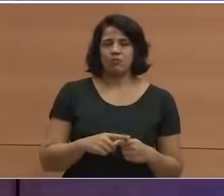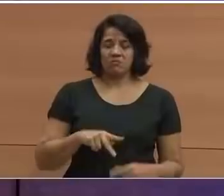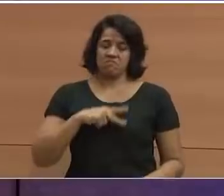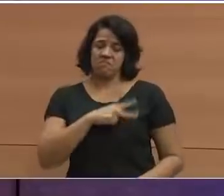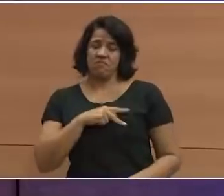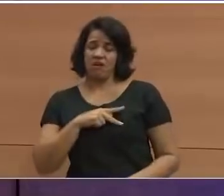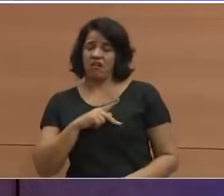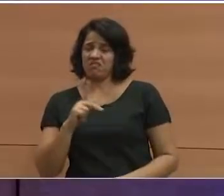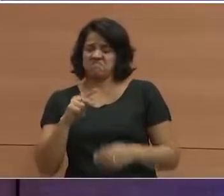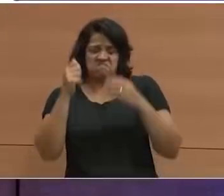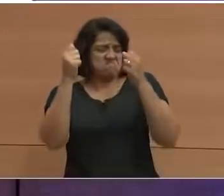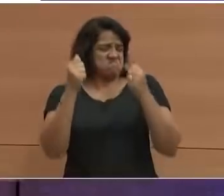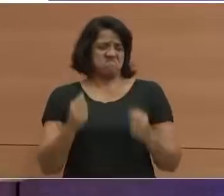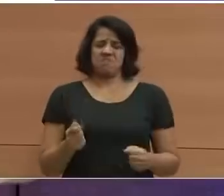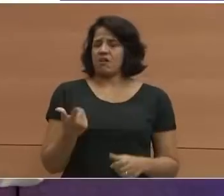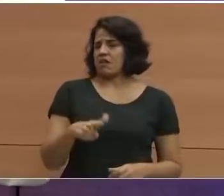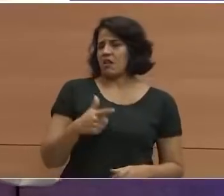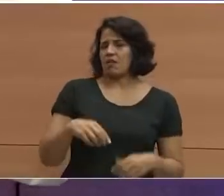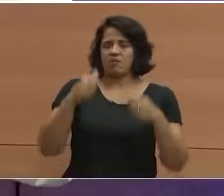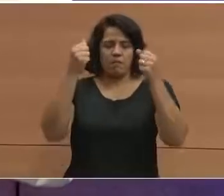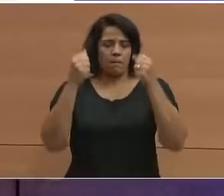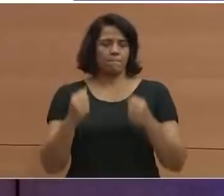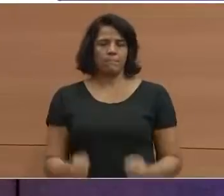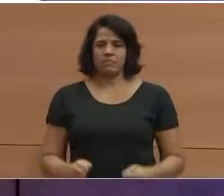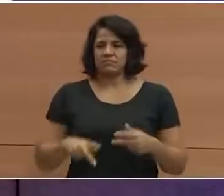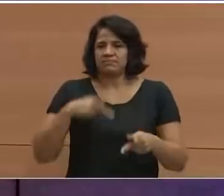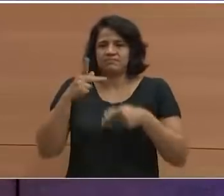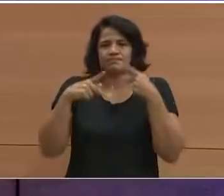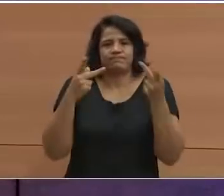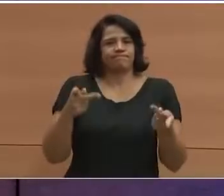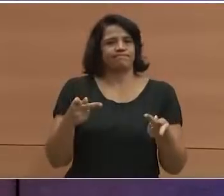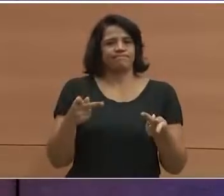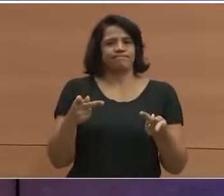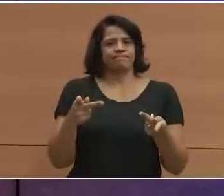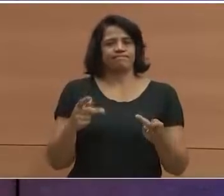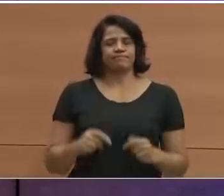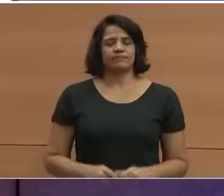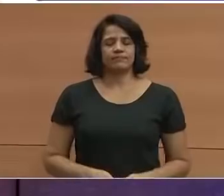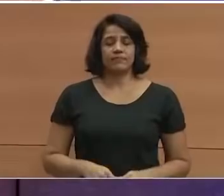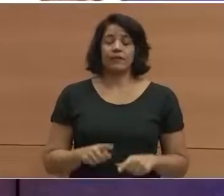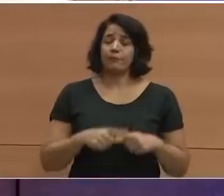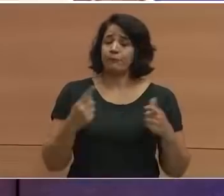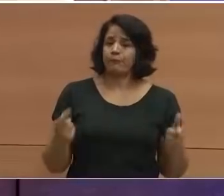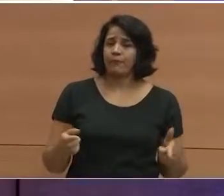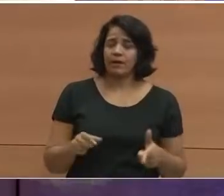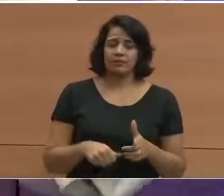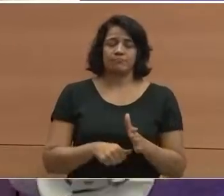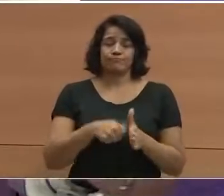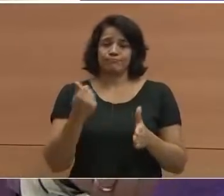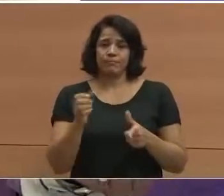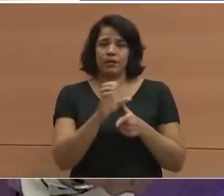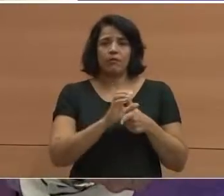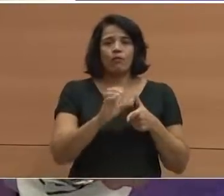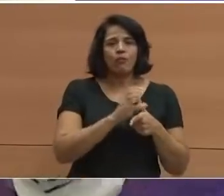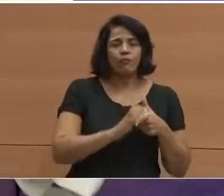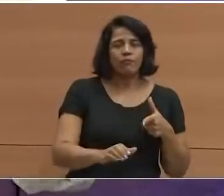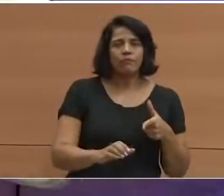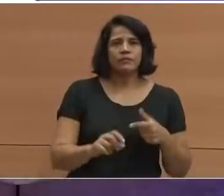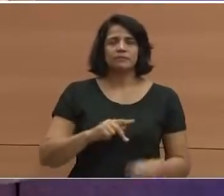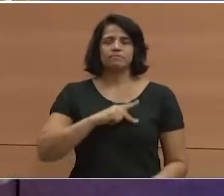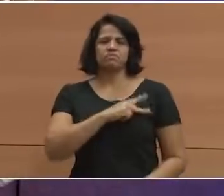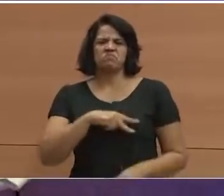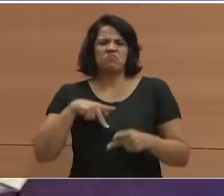discurso, né? E por isso que a 1 Coríntios Paulo fala: eu decidi nada saber entre vós,